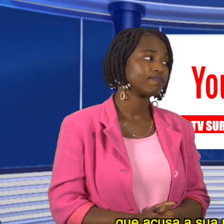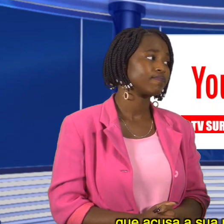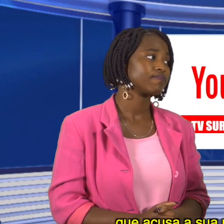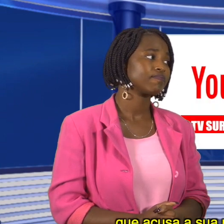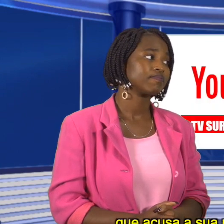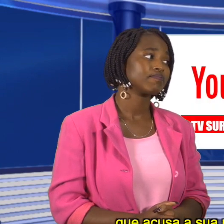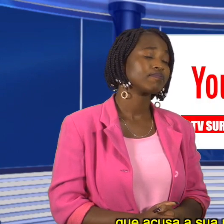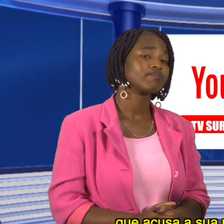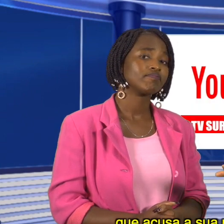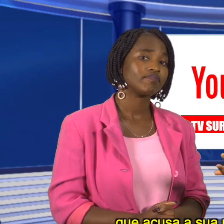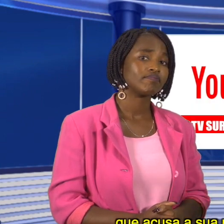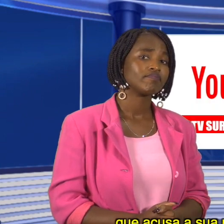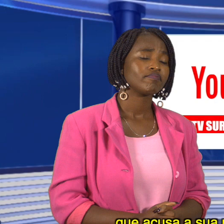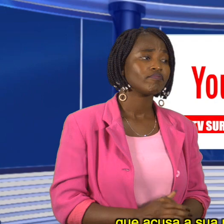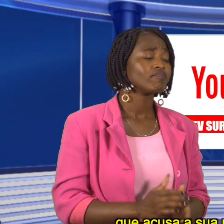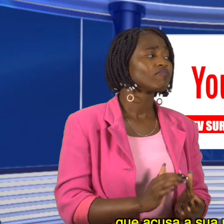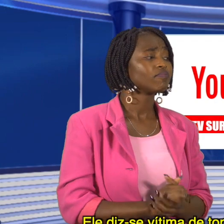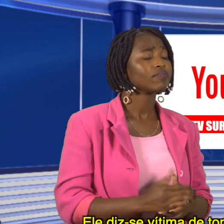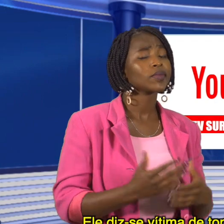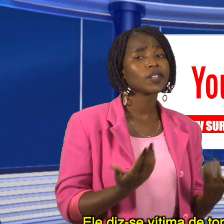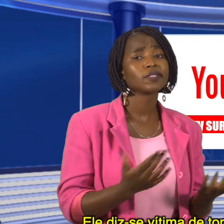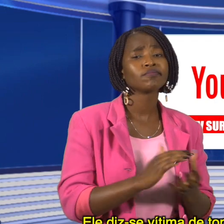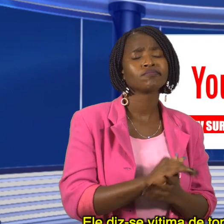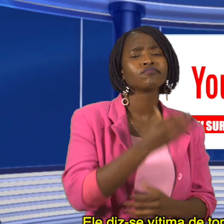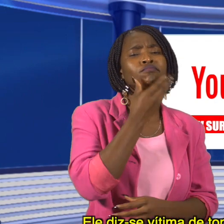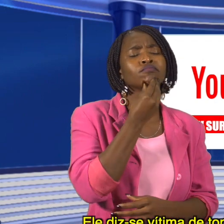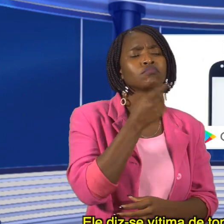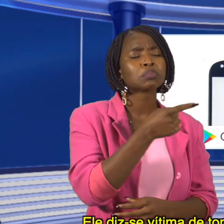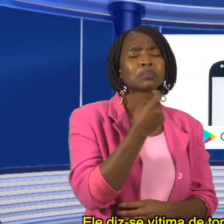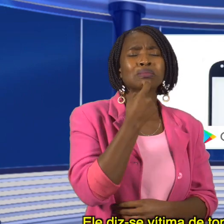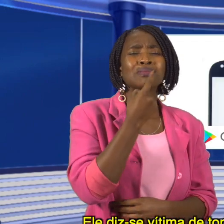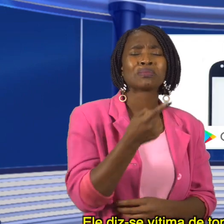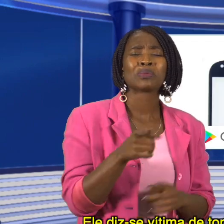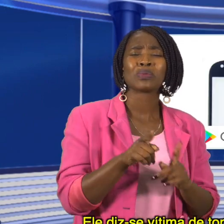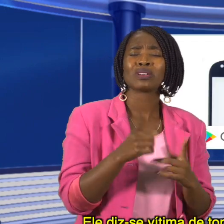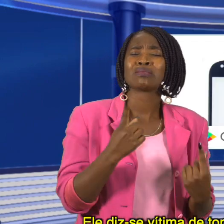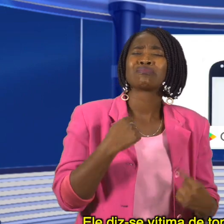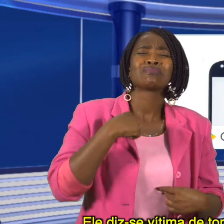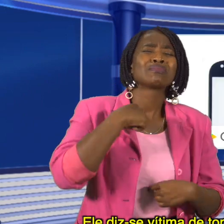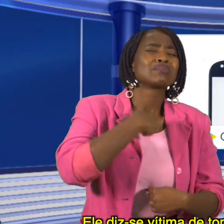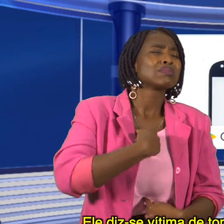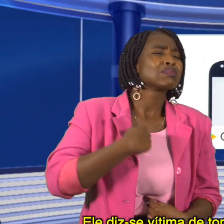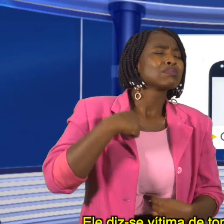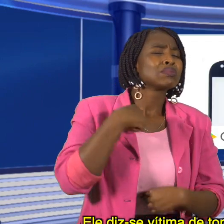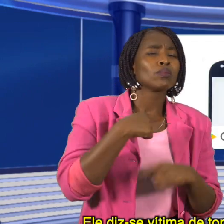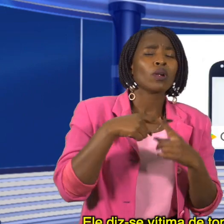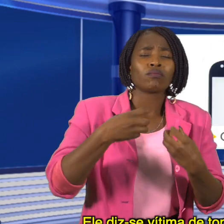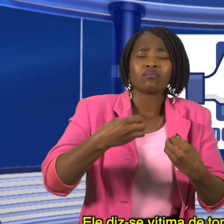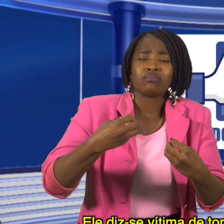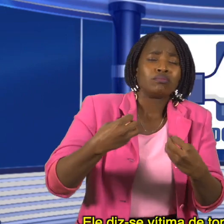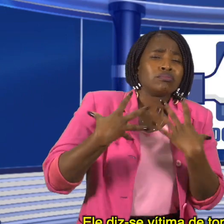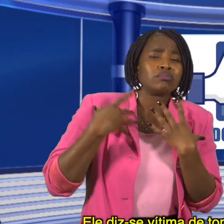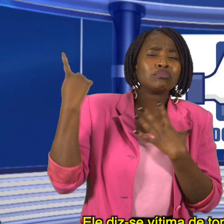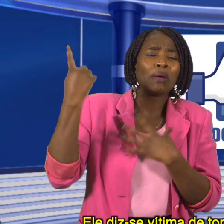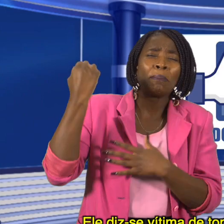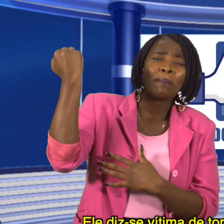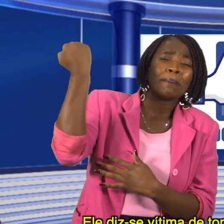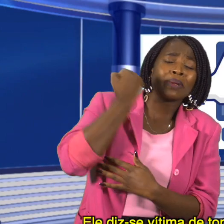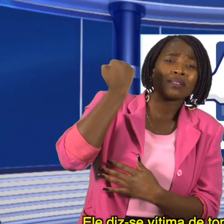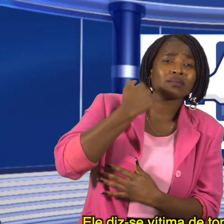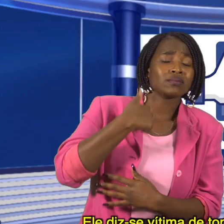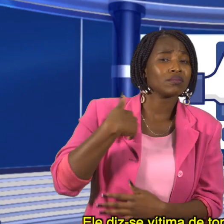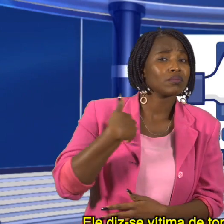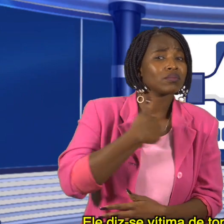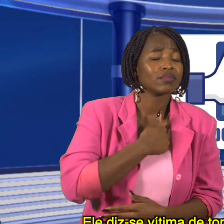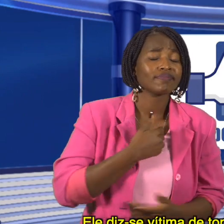acusa a sua madrasta de praticar atos de violência doméstica ele disse vítima de torturas e ameaças